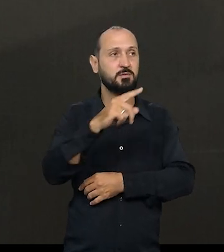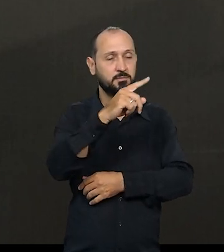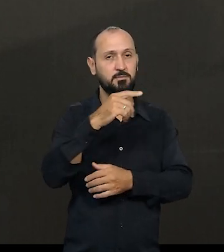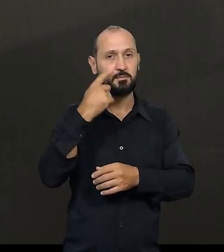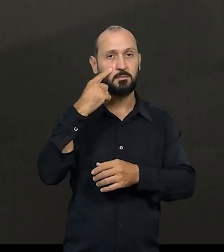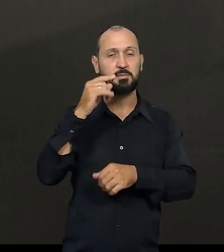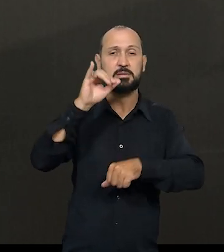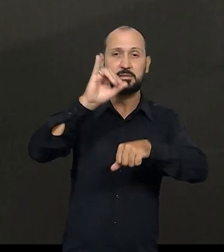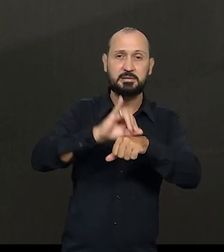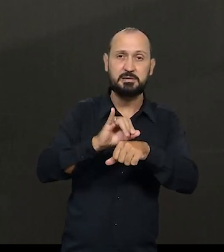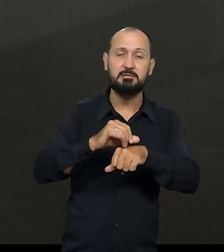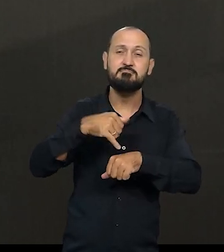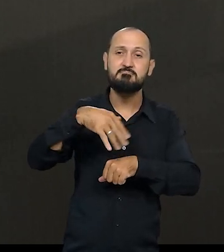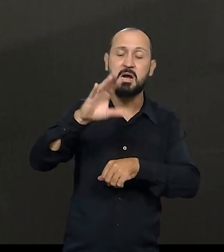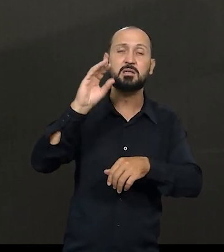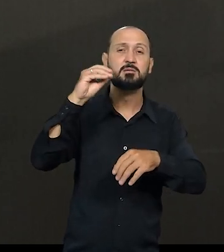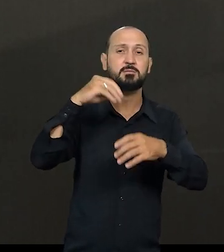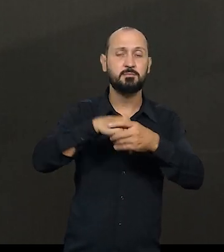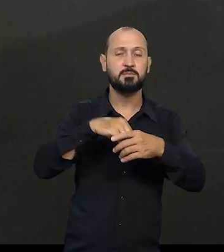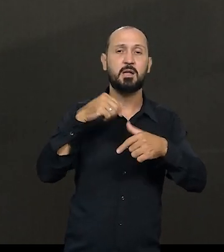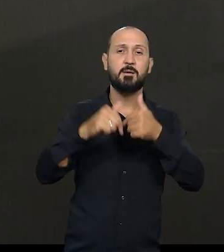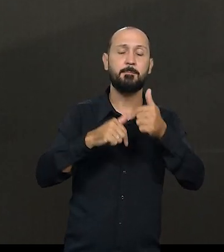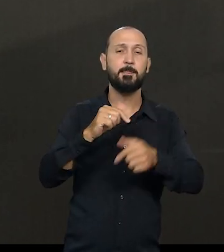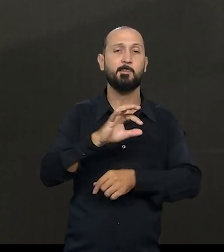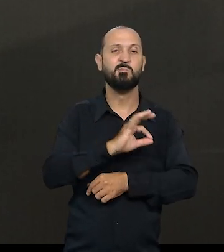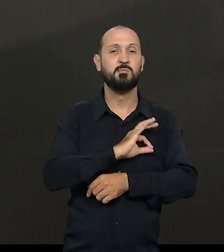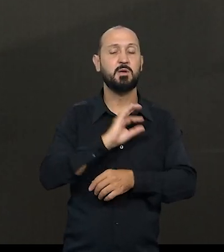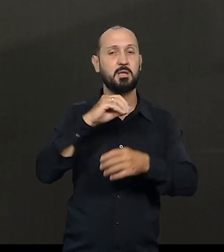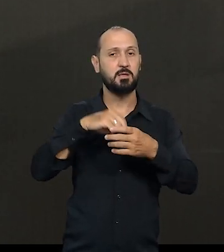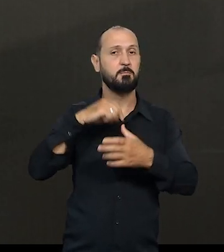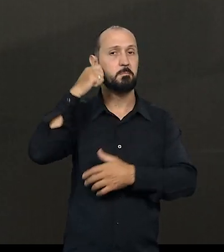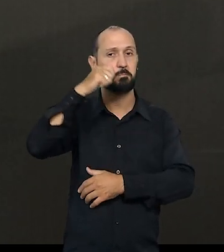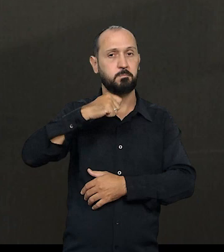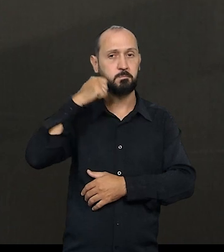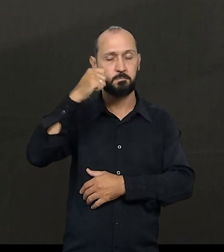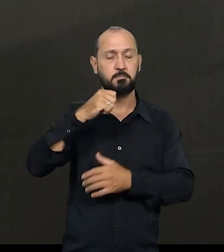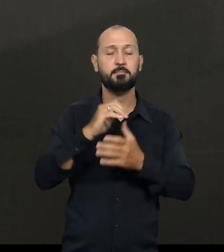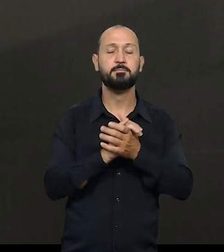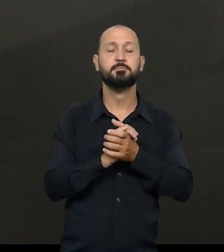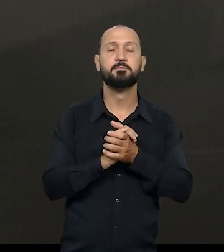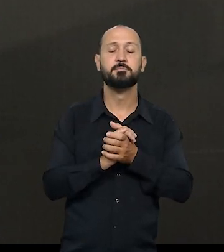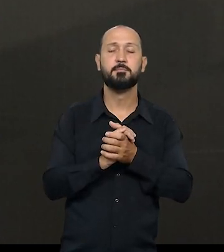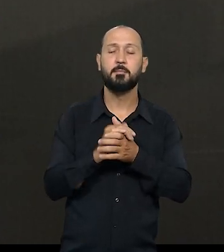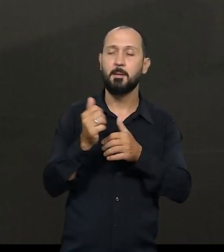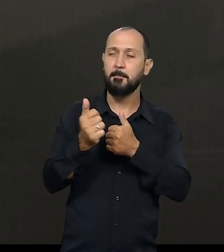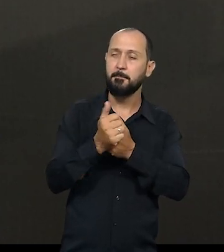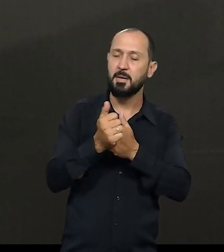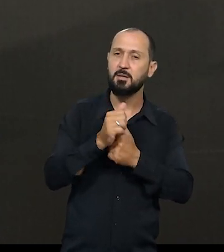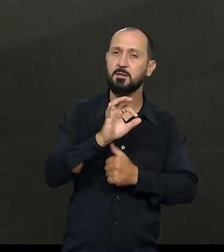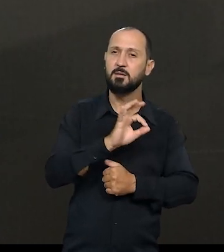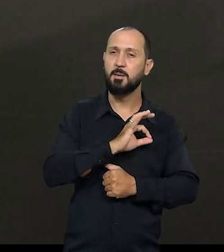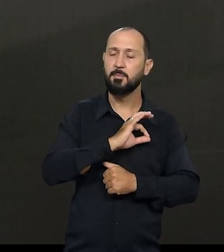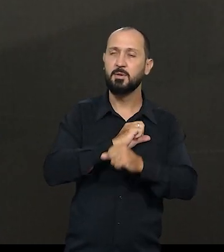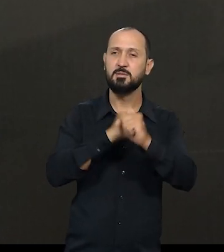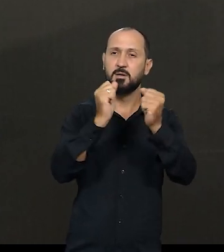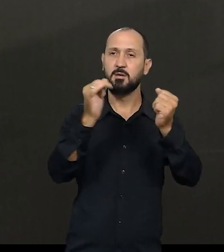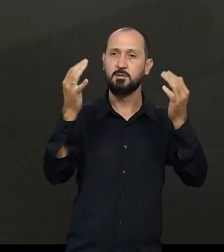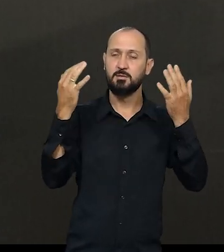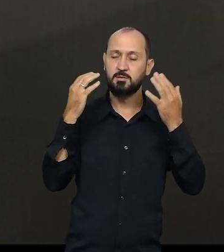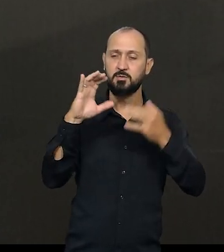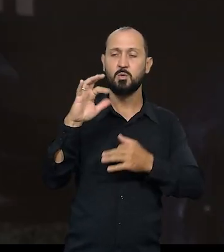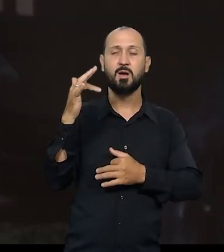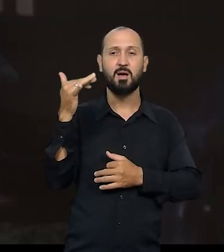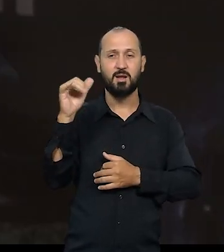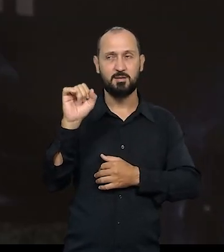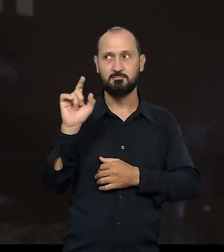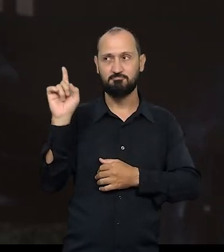a sede, onde a gente concentra os cavalos empregados no policiamento, fica ali dentro do Parque dos Poderes, entre a Polícia Ambiental e o